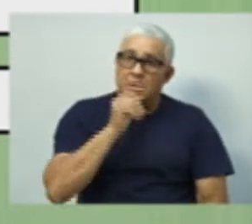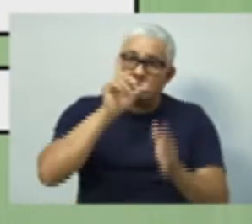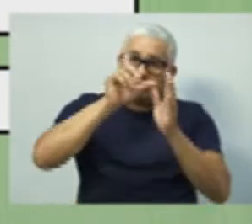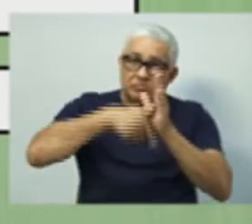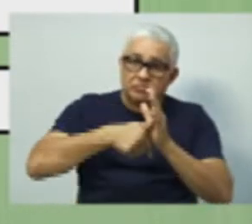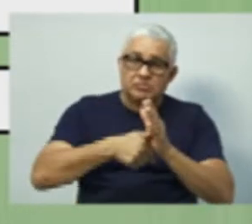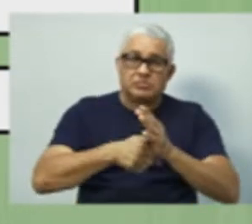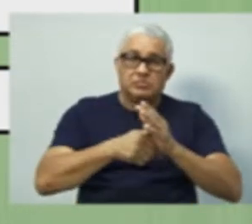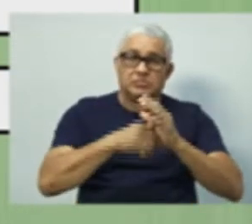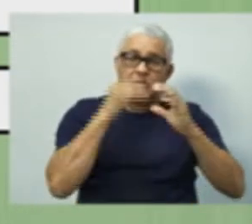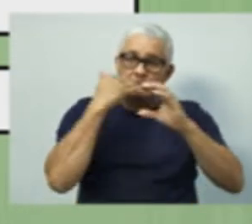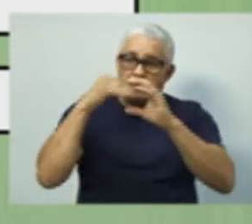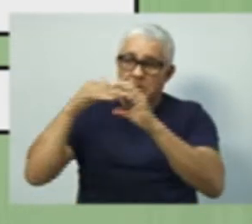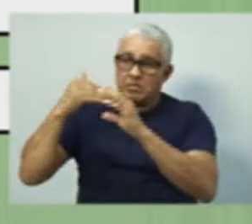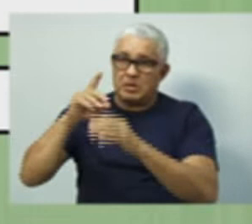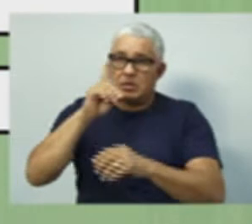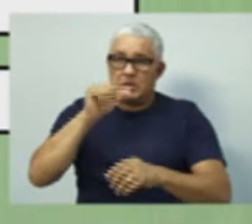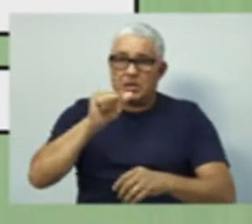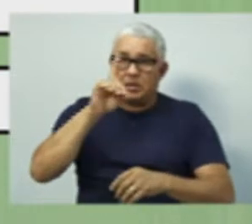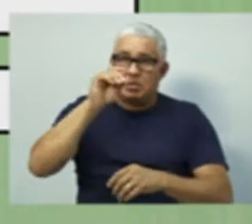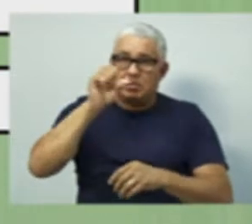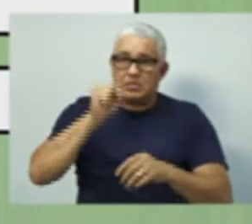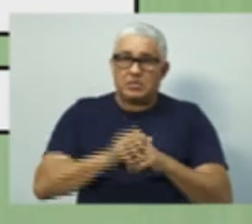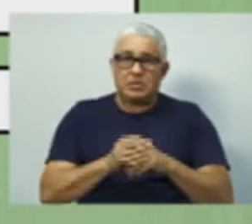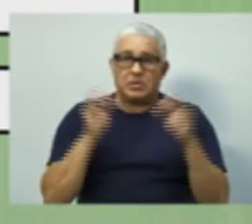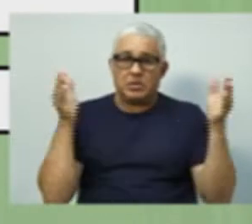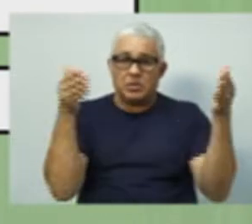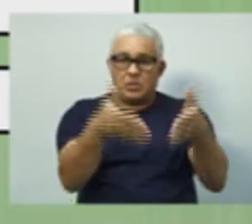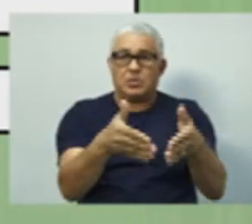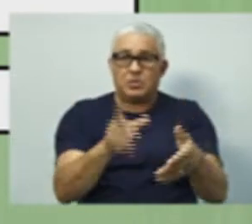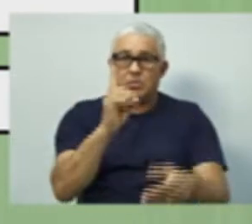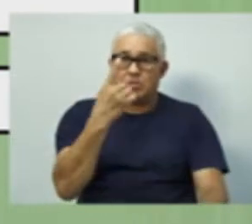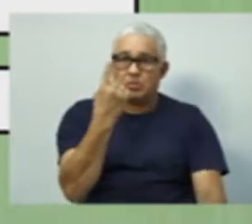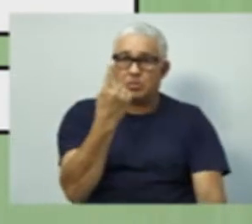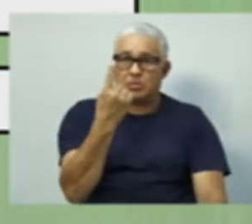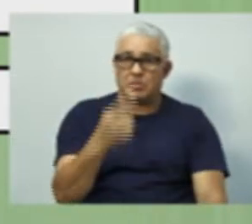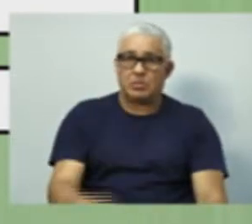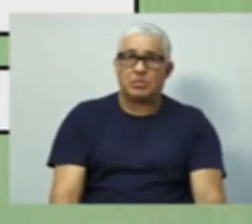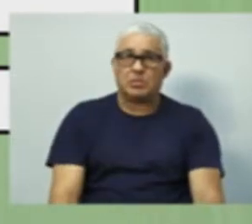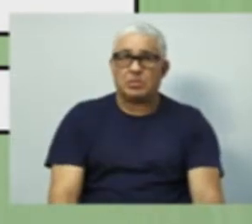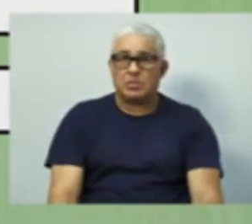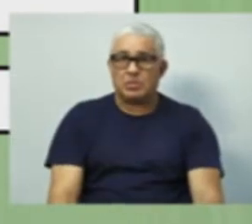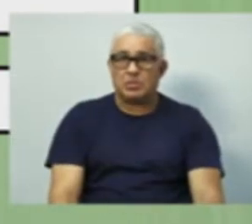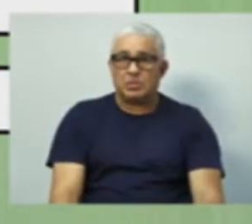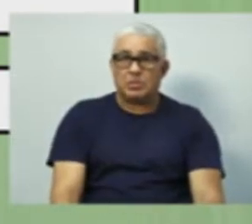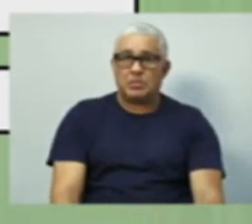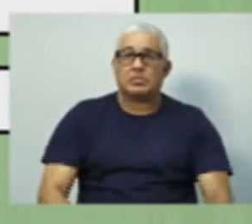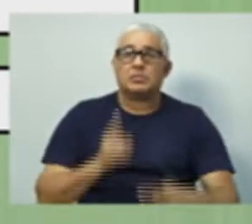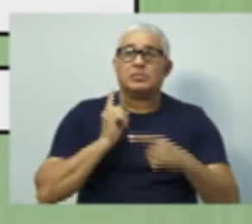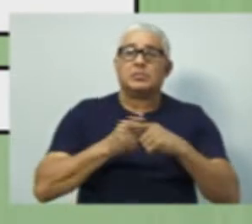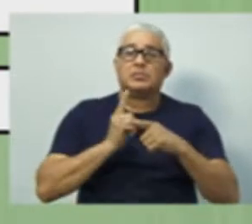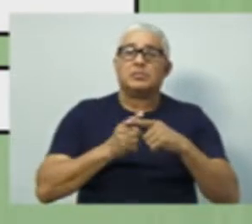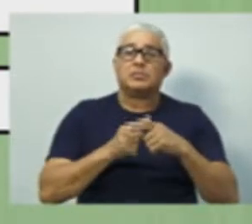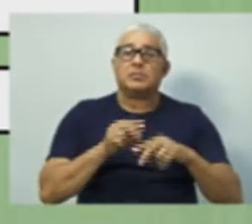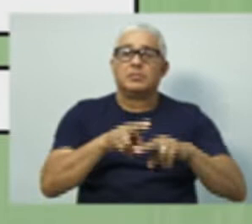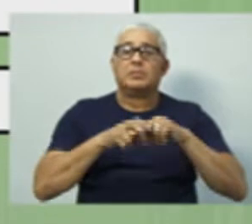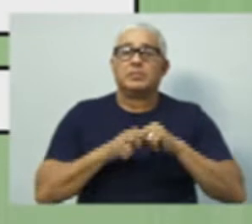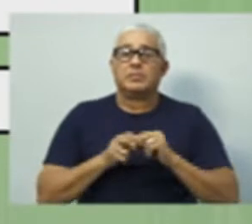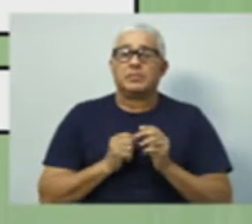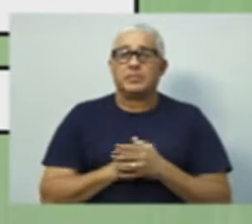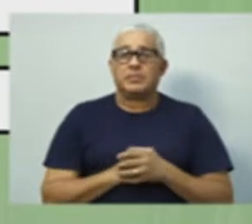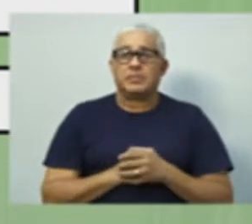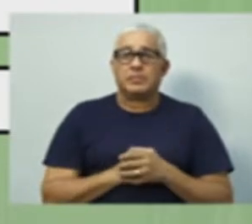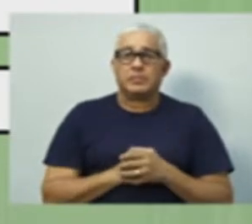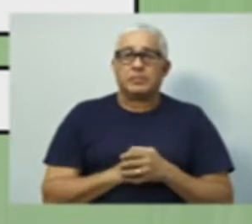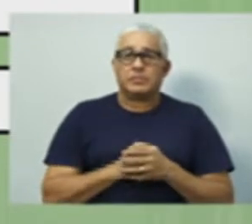vocês agora há pouco, né? É a questão do hábito, do ajuste. Você tem que estar tendo um feedback. Atraso no envio